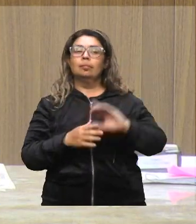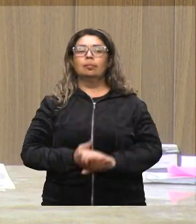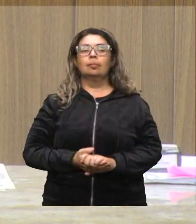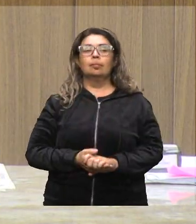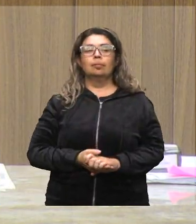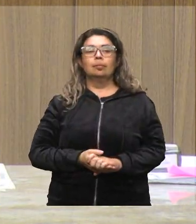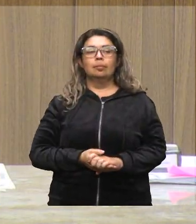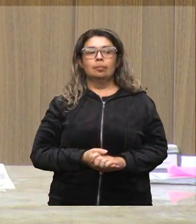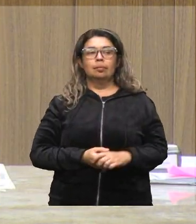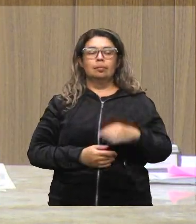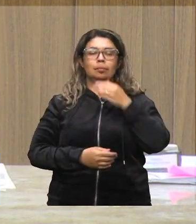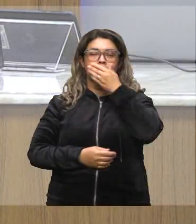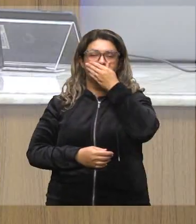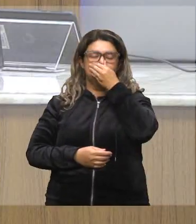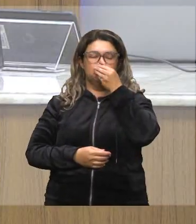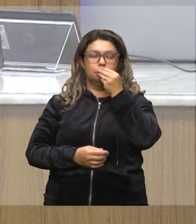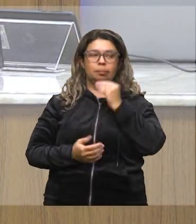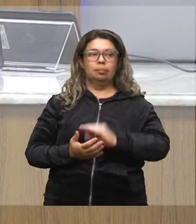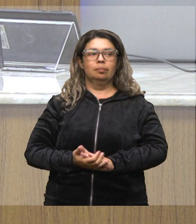não.